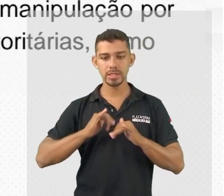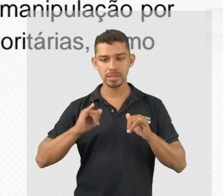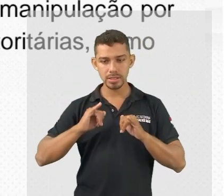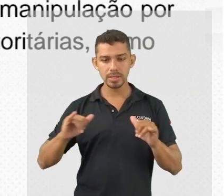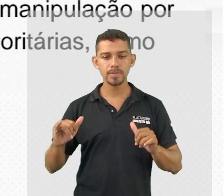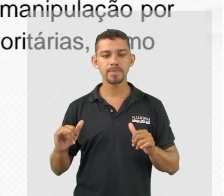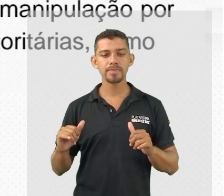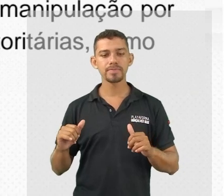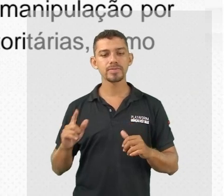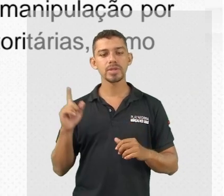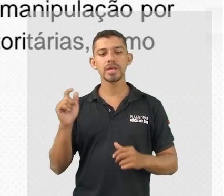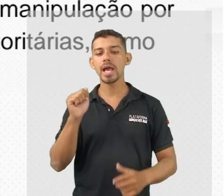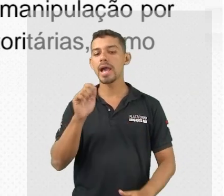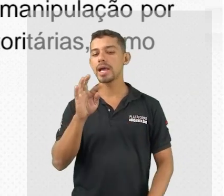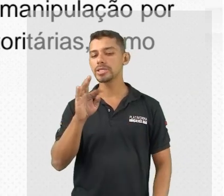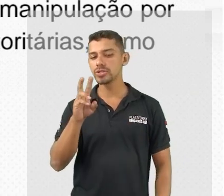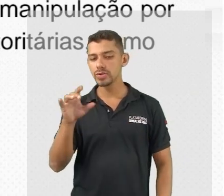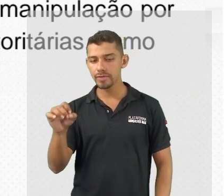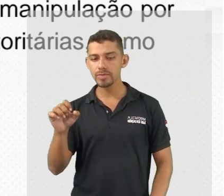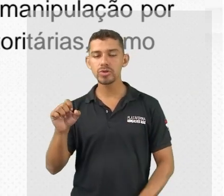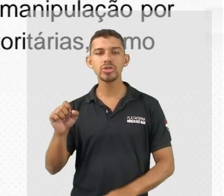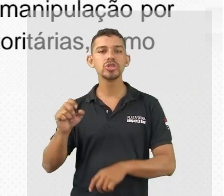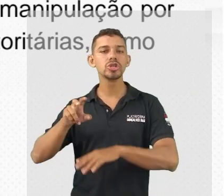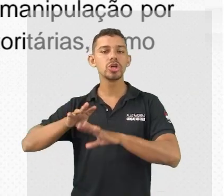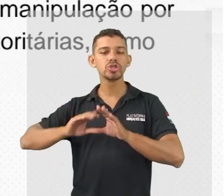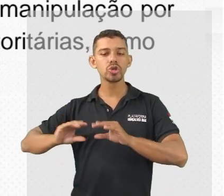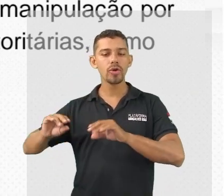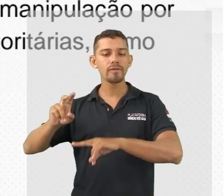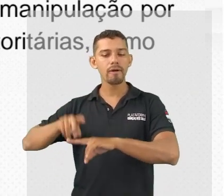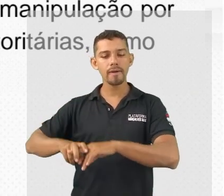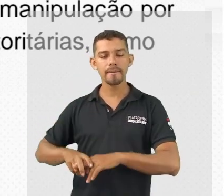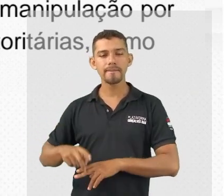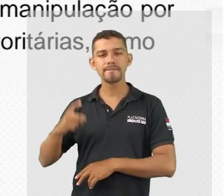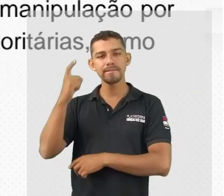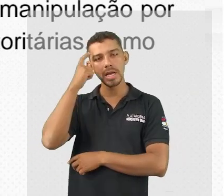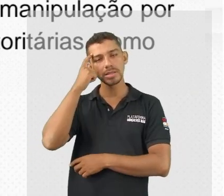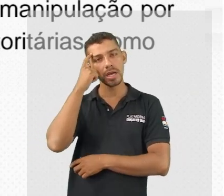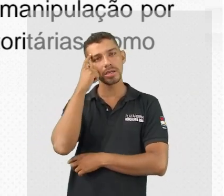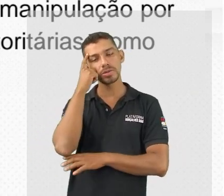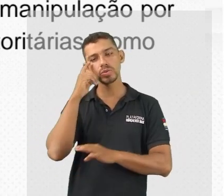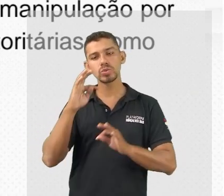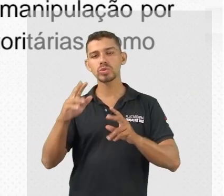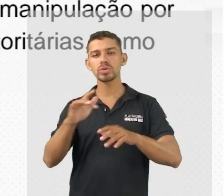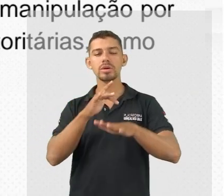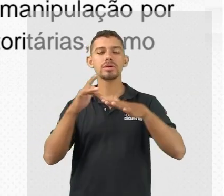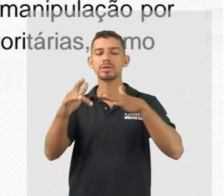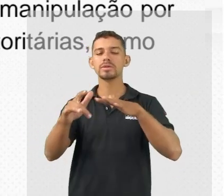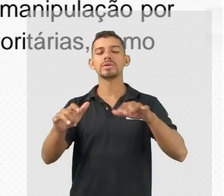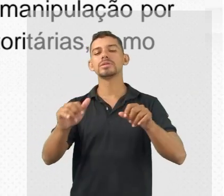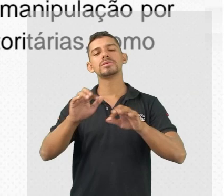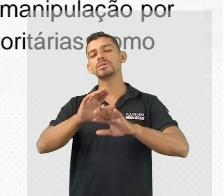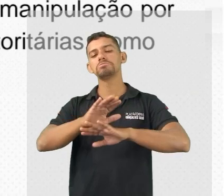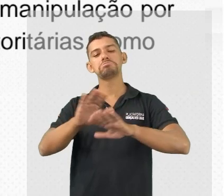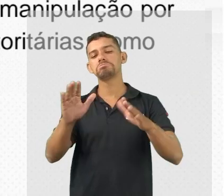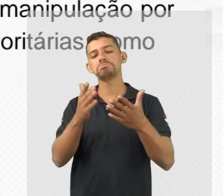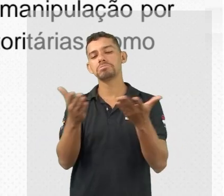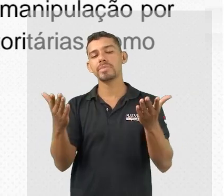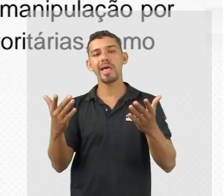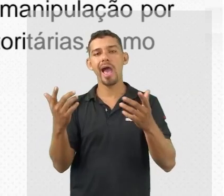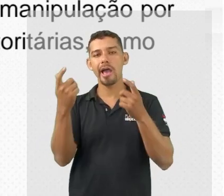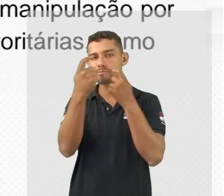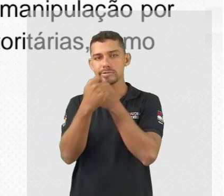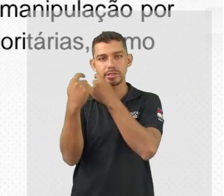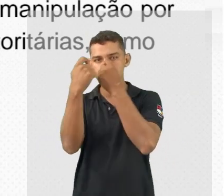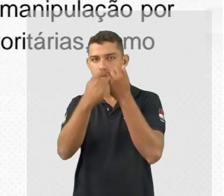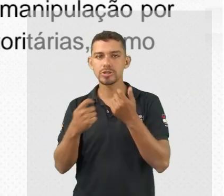Né? Esse ativismo de sofá, em que você acha que tudo pela rede social vai se resolver, a manipulação